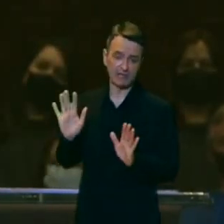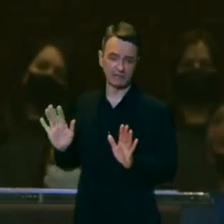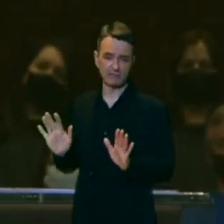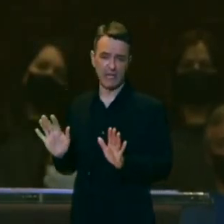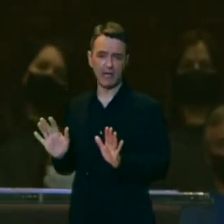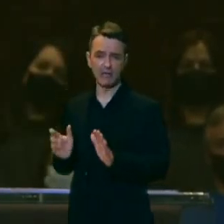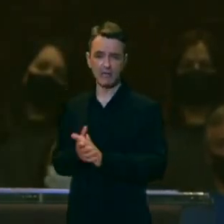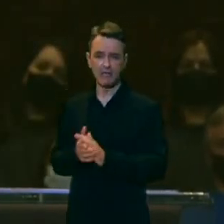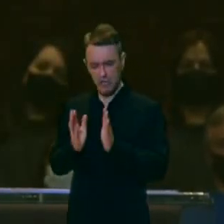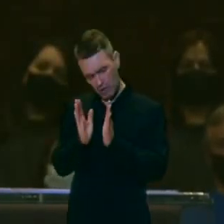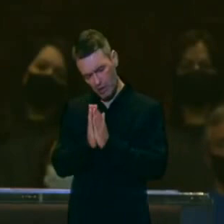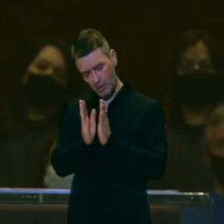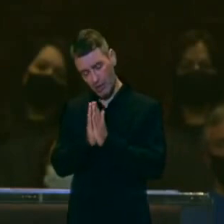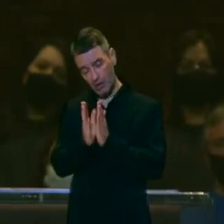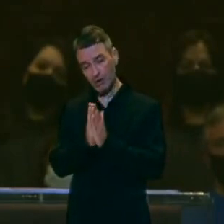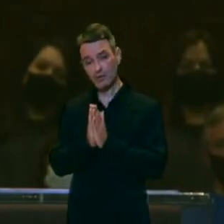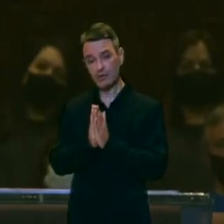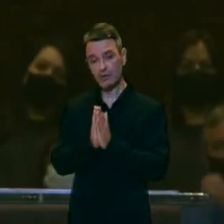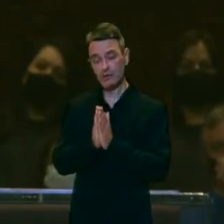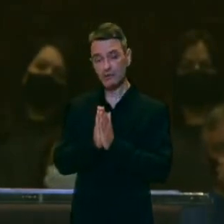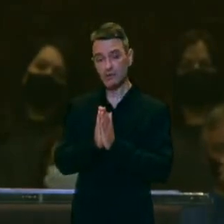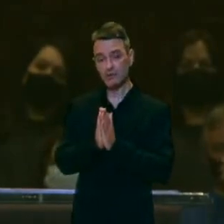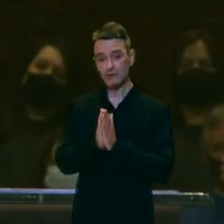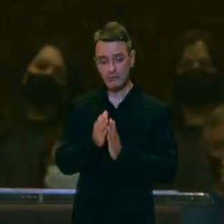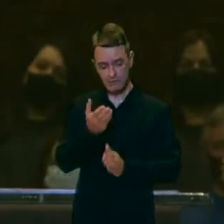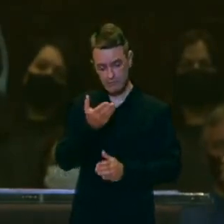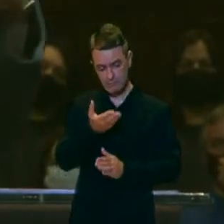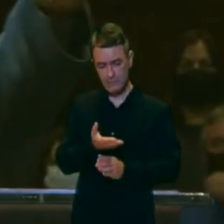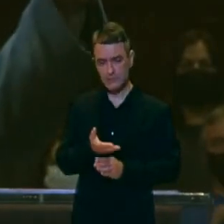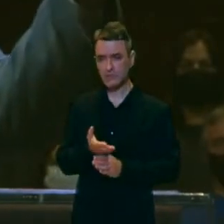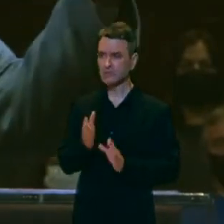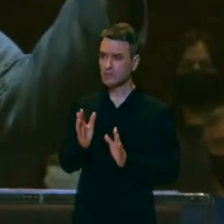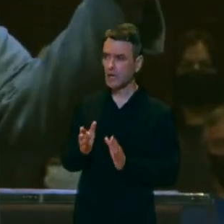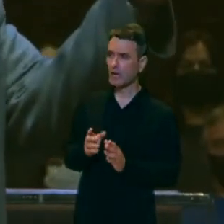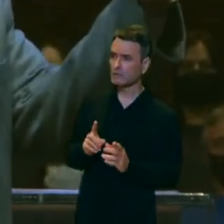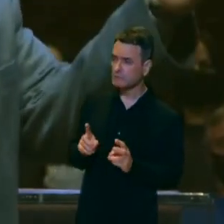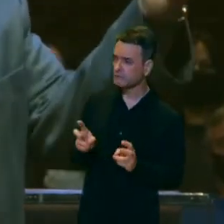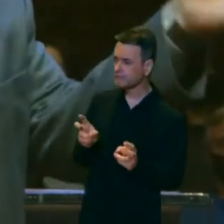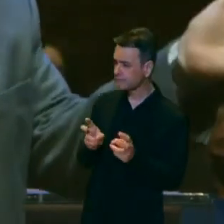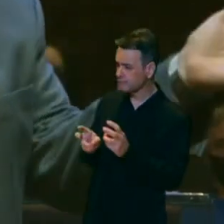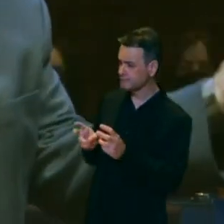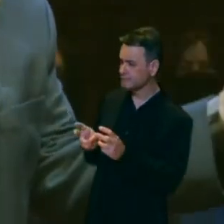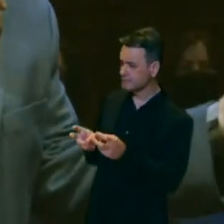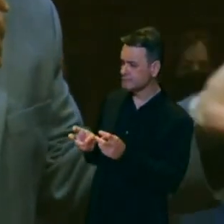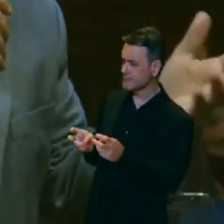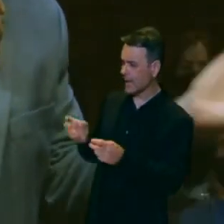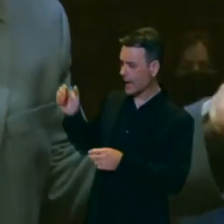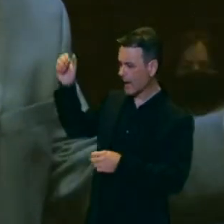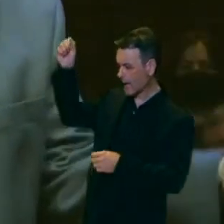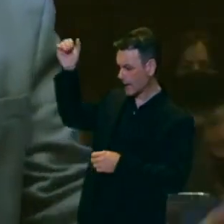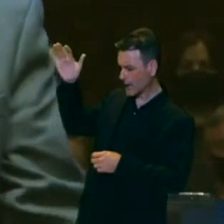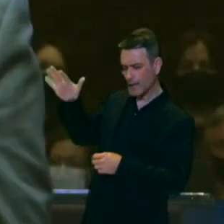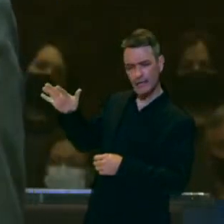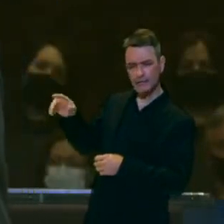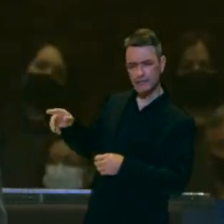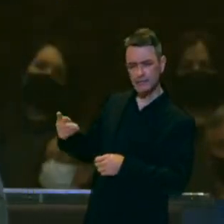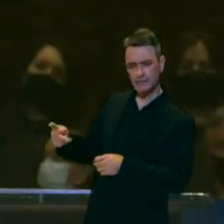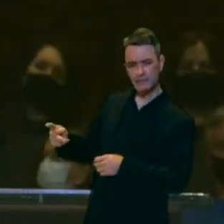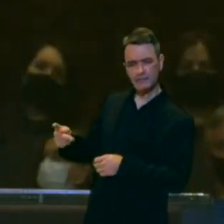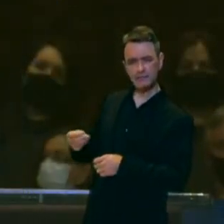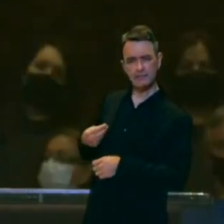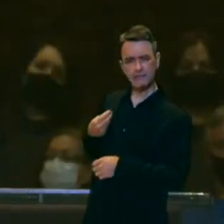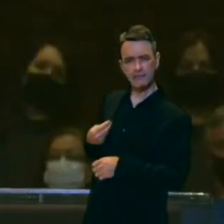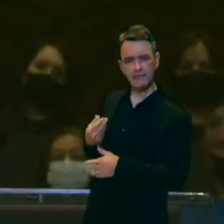convertidos. E vocês já viram as manifestações da graça de Deus na vida dessa